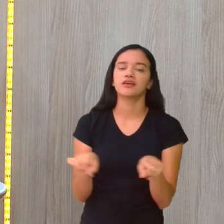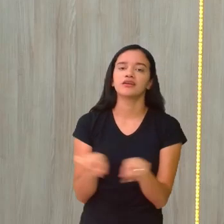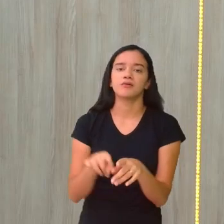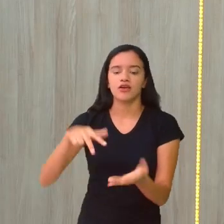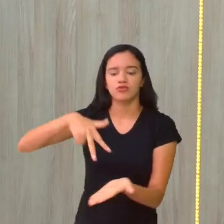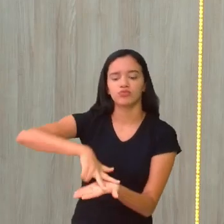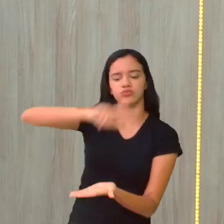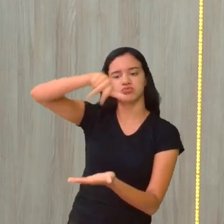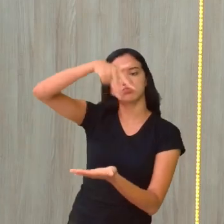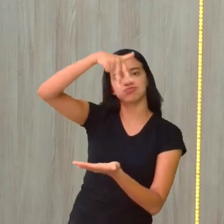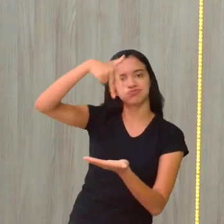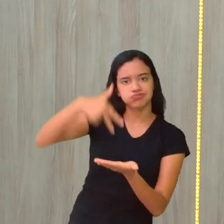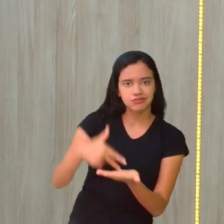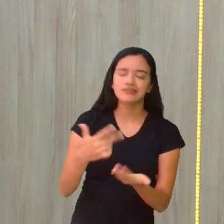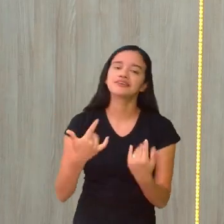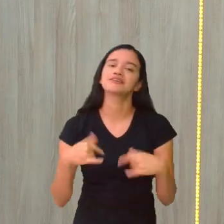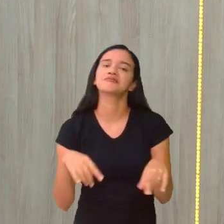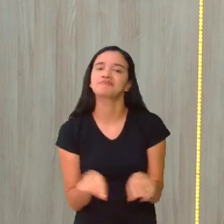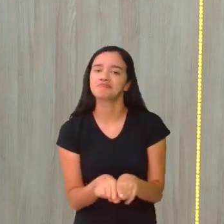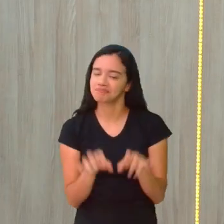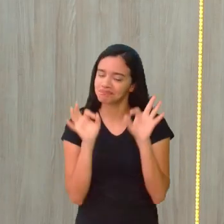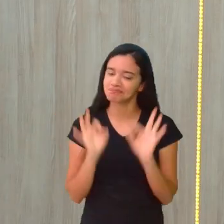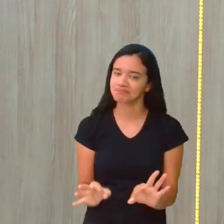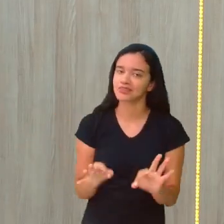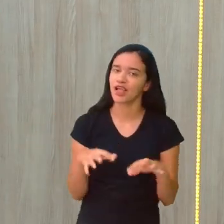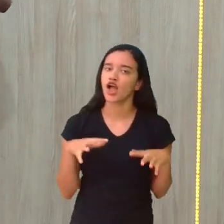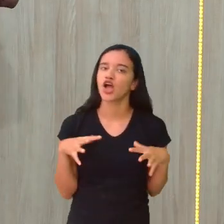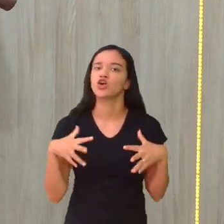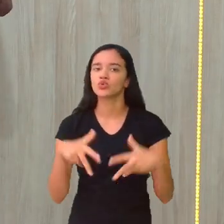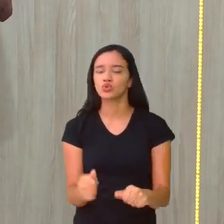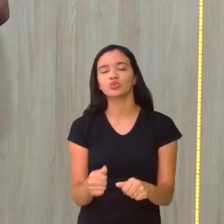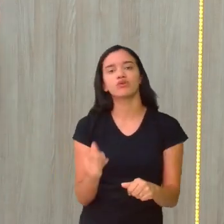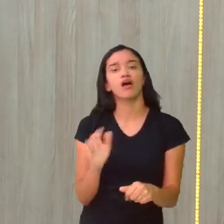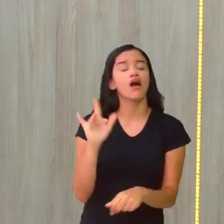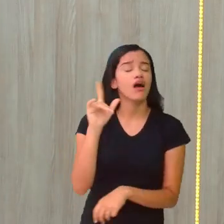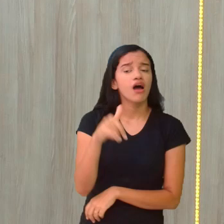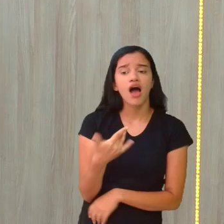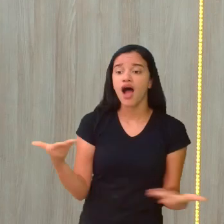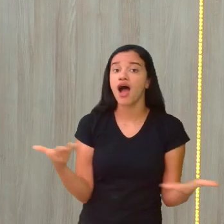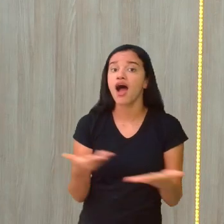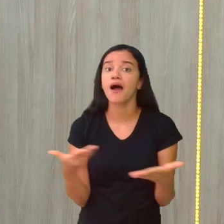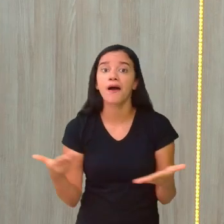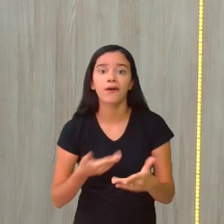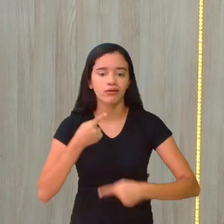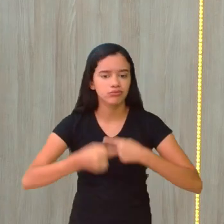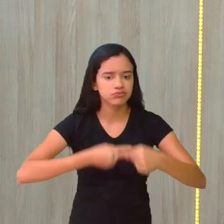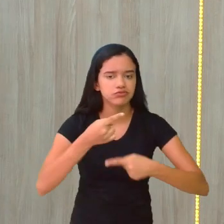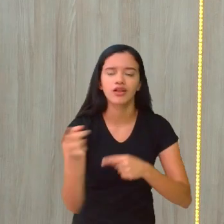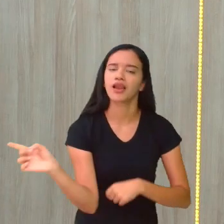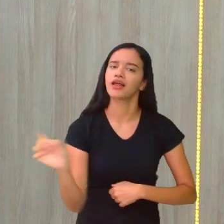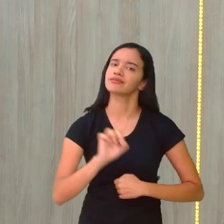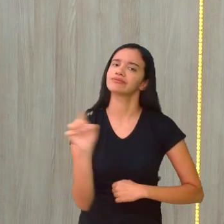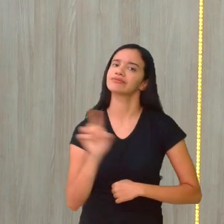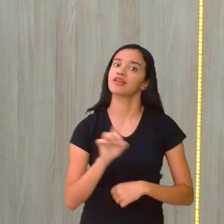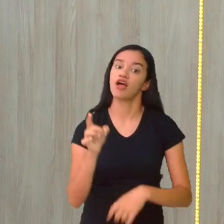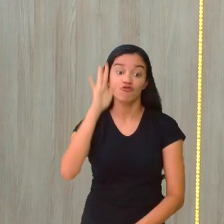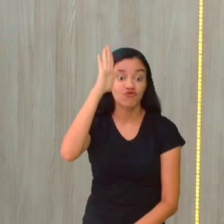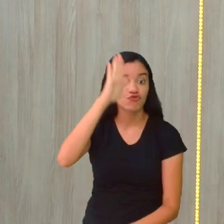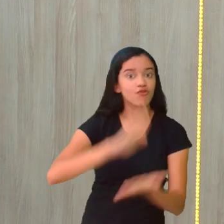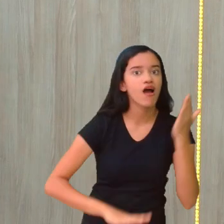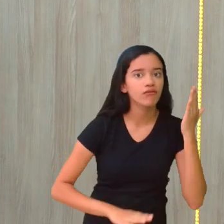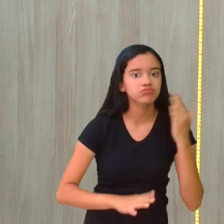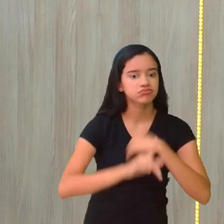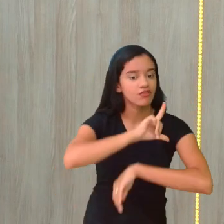com rolamento, exatamente. Com uma pegada. É tudo... Não dá pra ser, não. Ah, agora eu vou rolar. Não, é um negócio assim, vai,